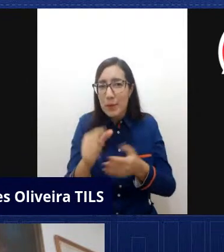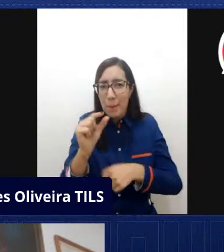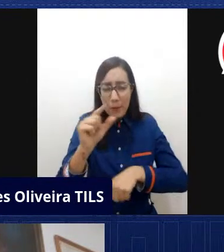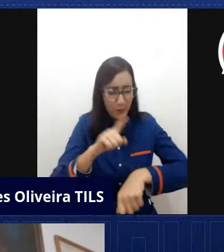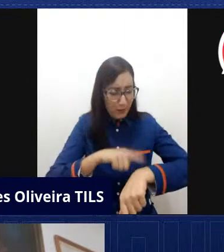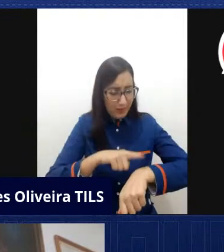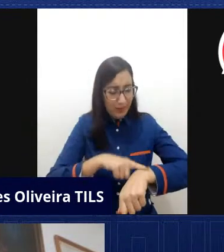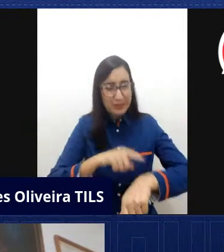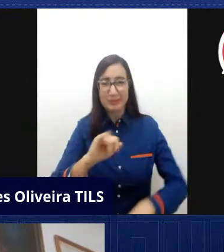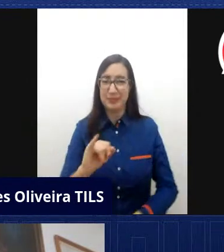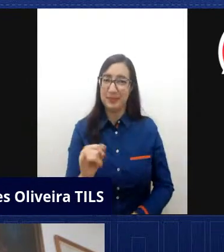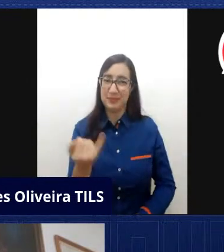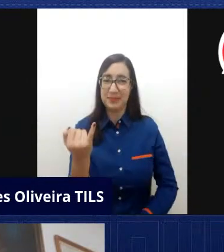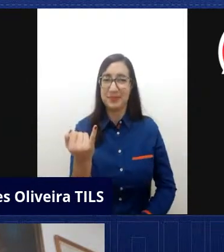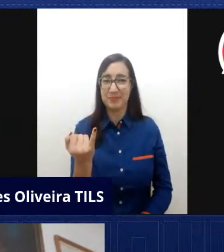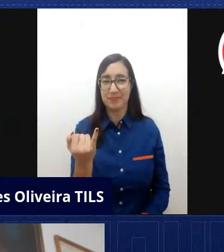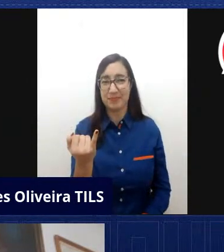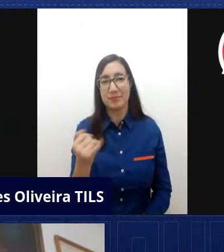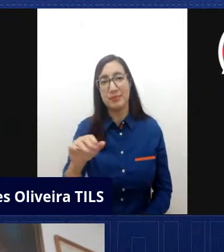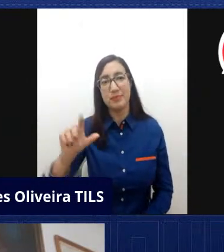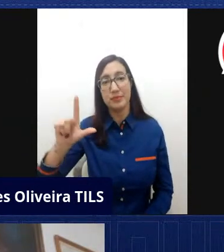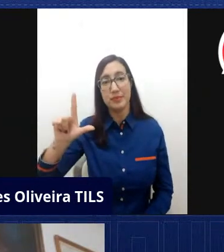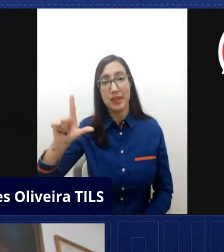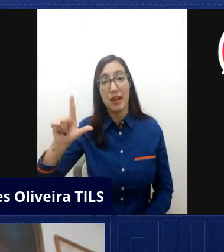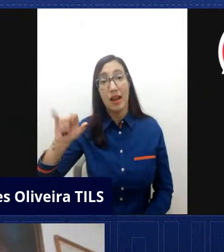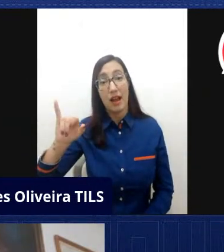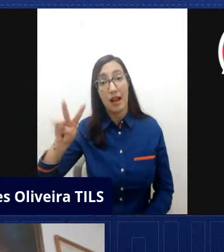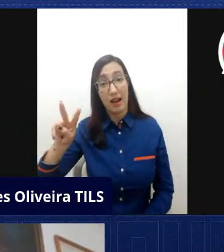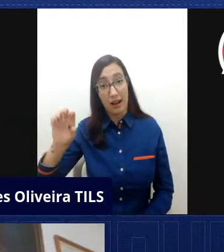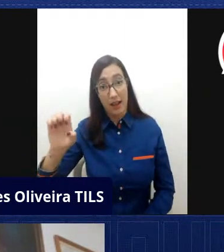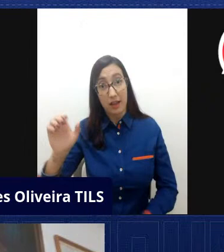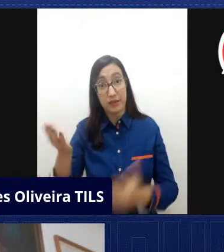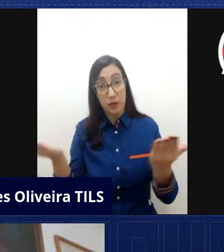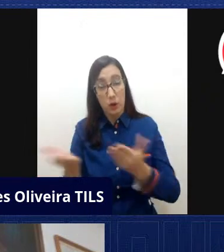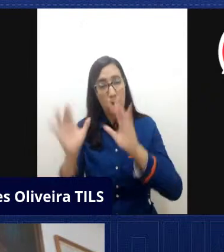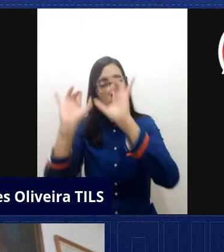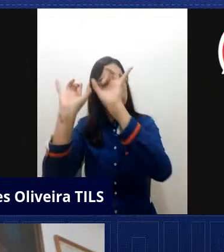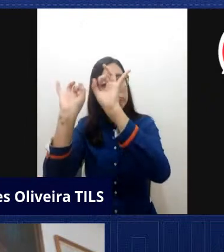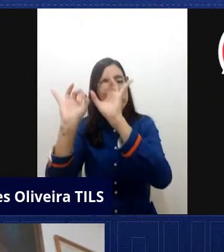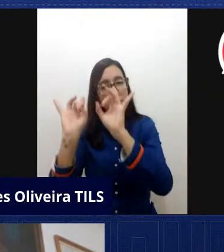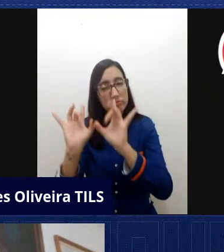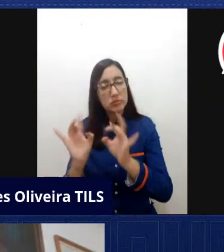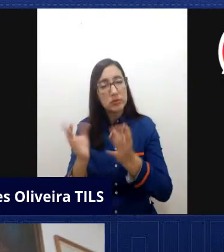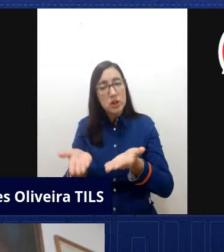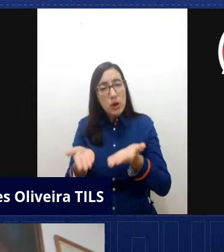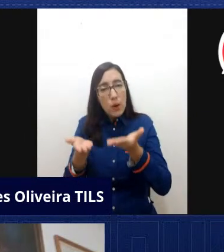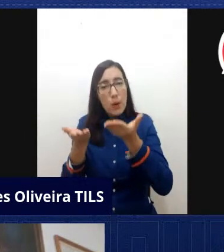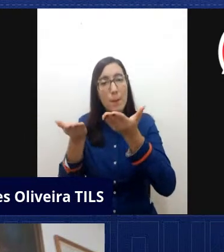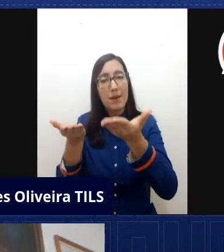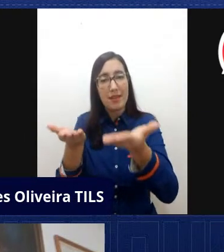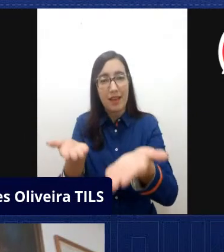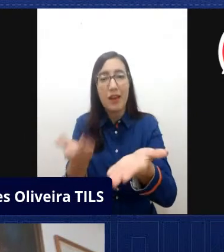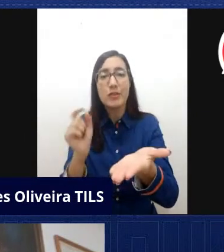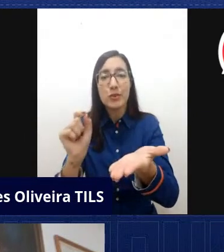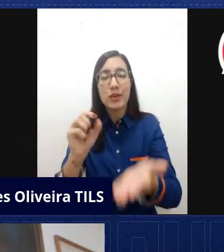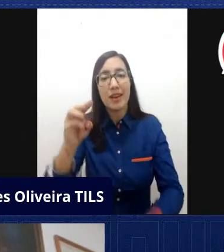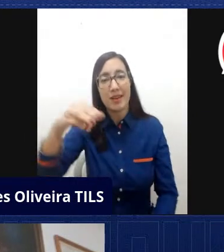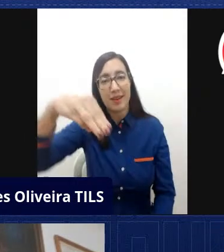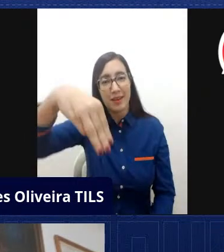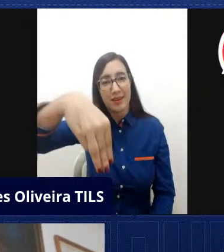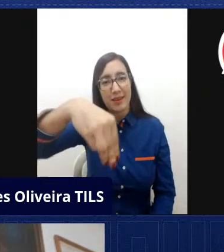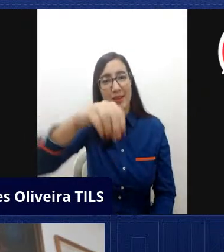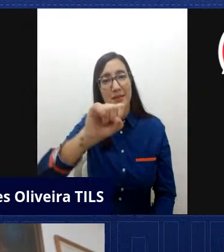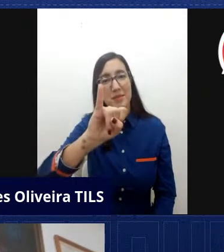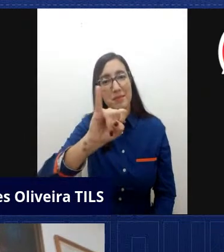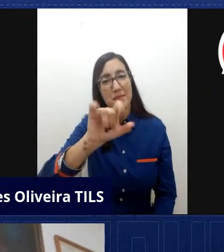reafirmar isso, né, que é uma live também em homenagem, né, ao Miguel, a mãe dele também, a Mirtes. Então, que a gente possa, de alguma forma, contribuir. Acho que um debate